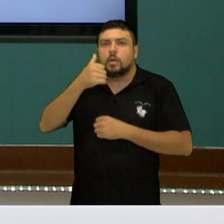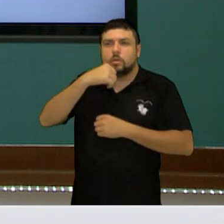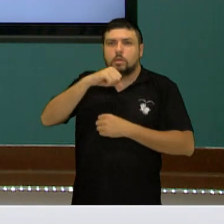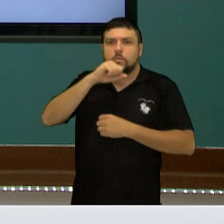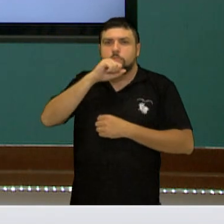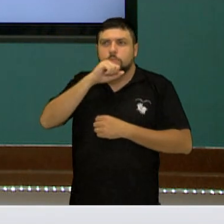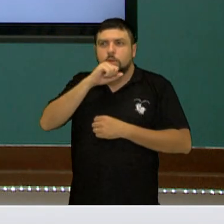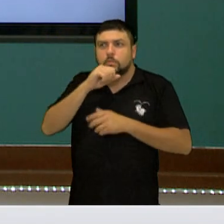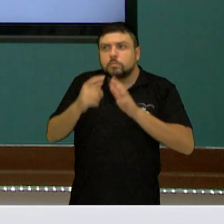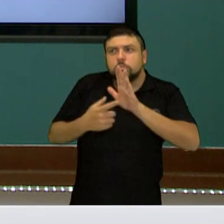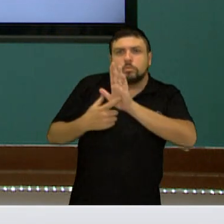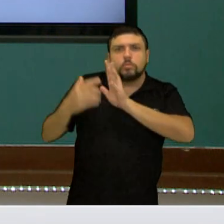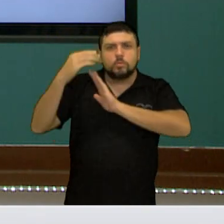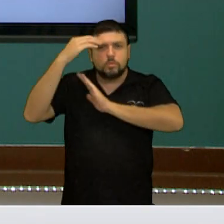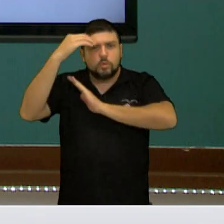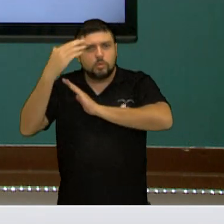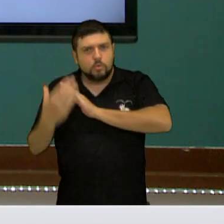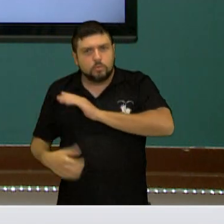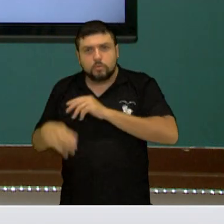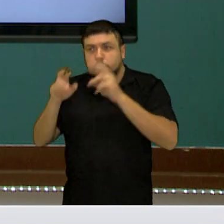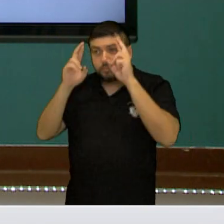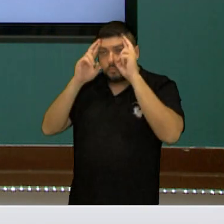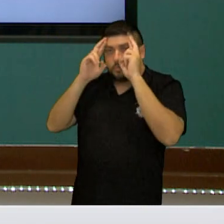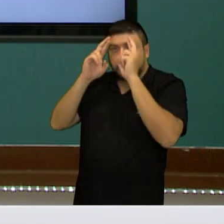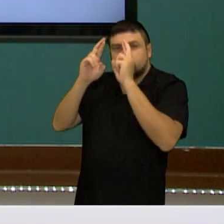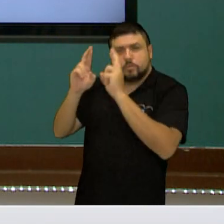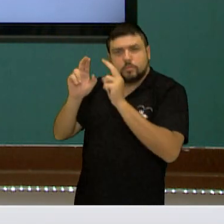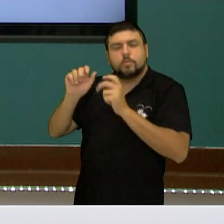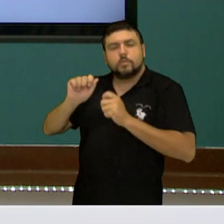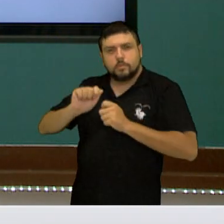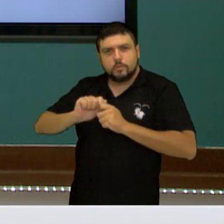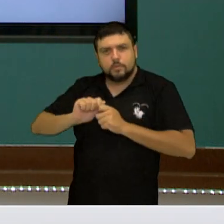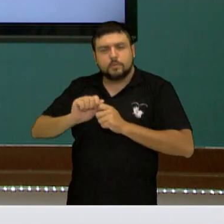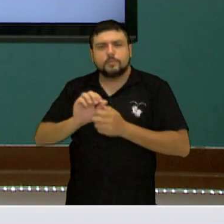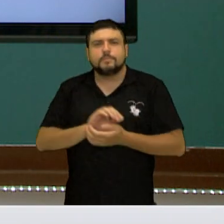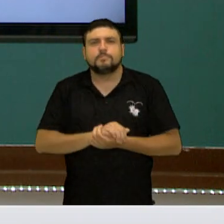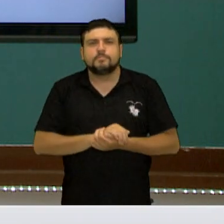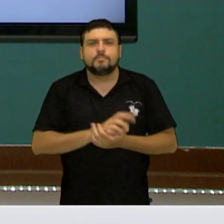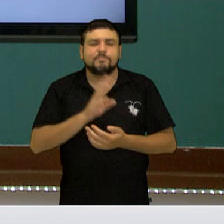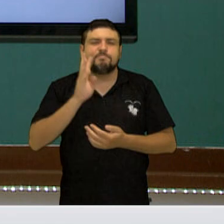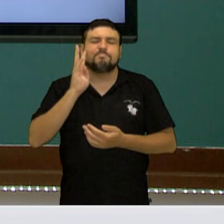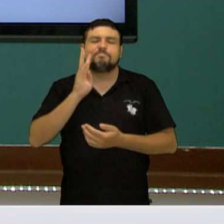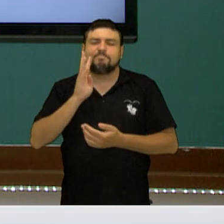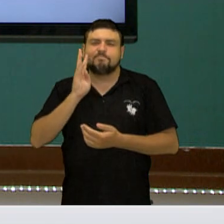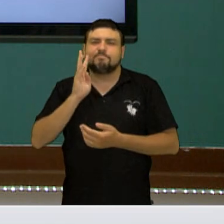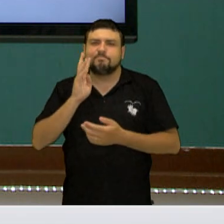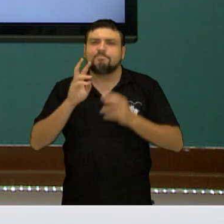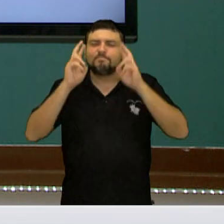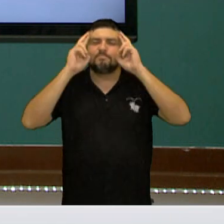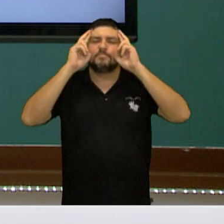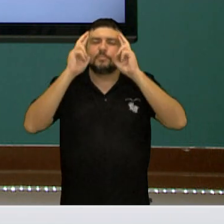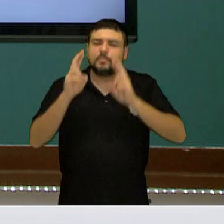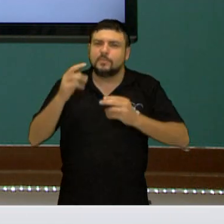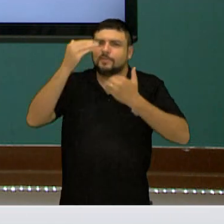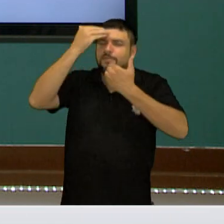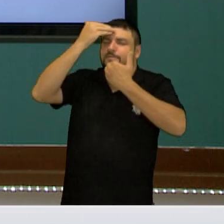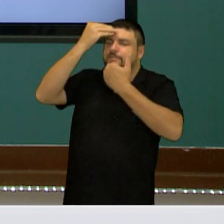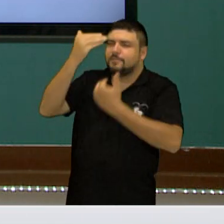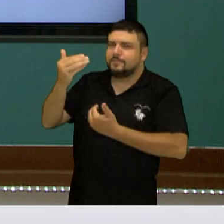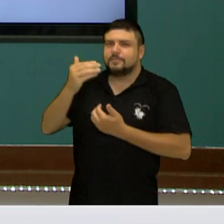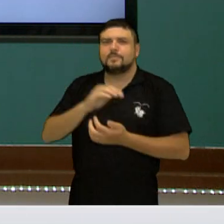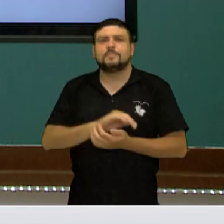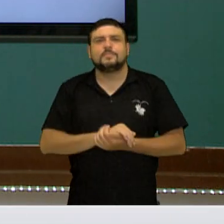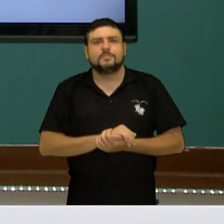quer honrar, que você quer mostrar respeito e gratidão. Olha que legal, respeito e gratidão.